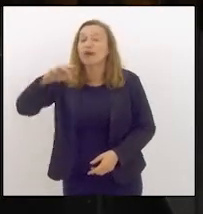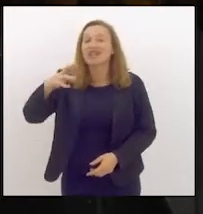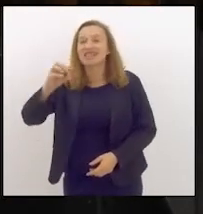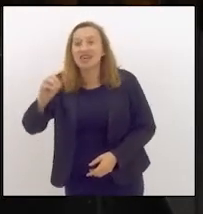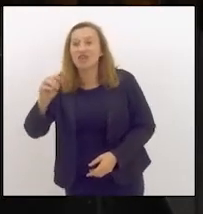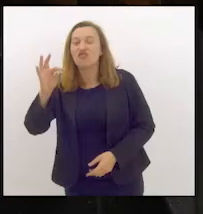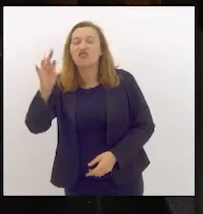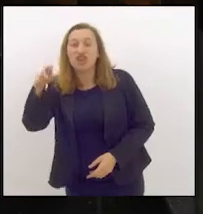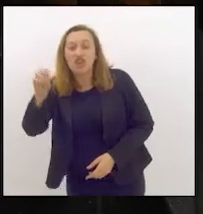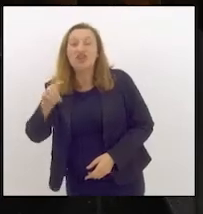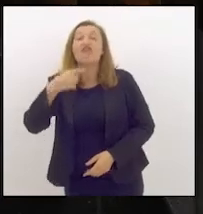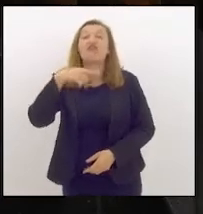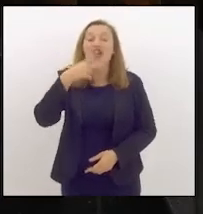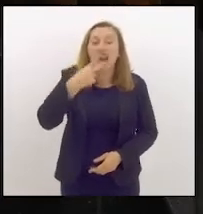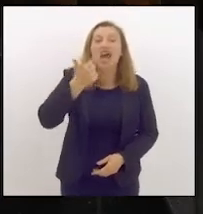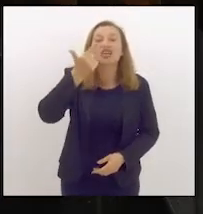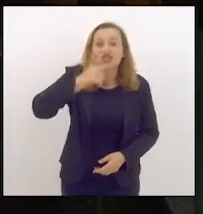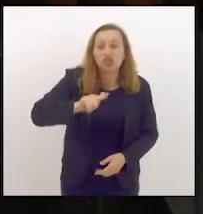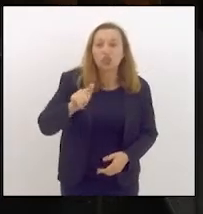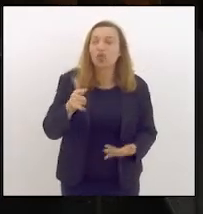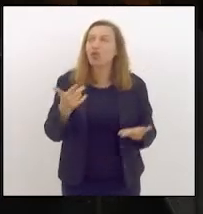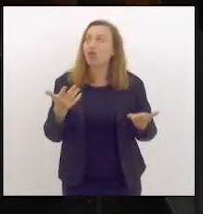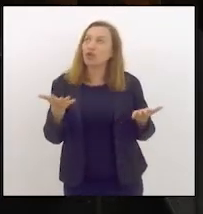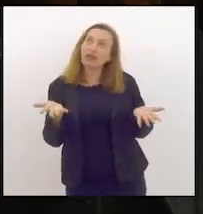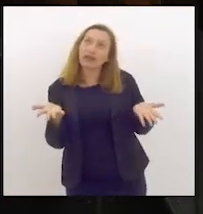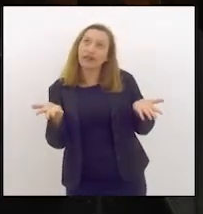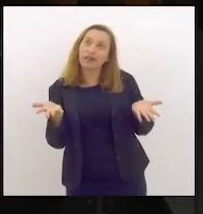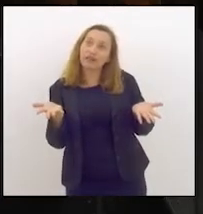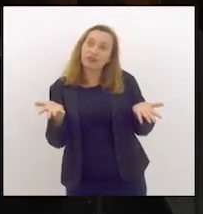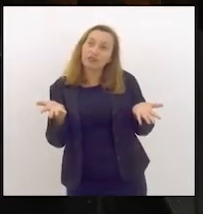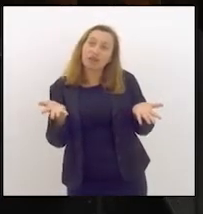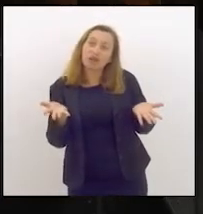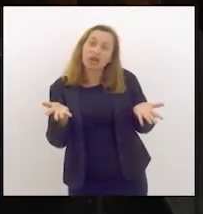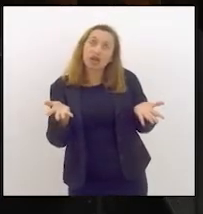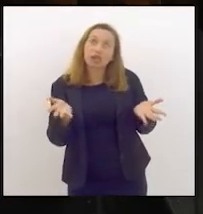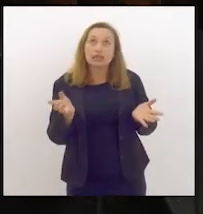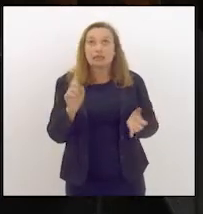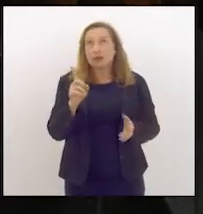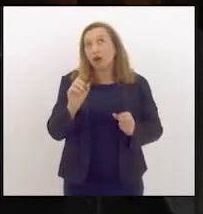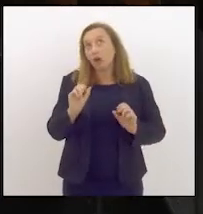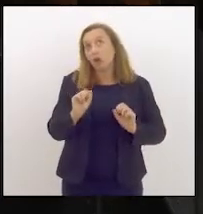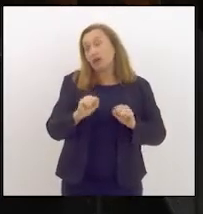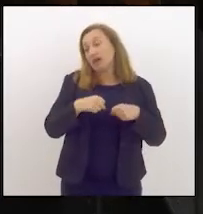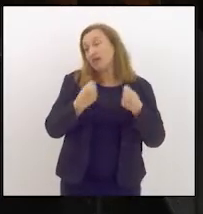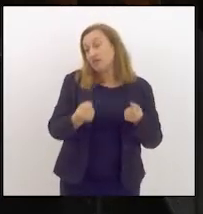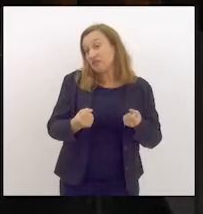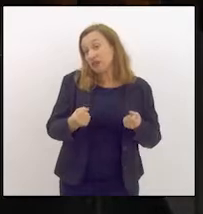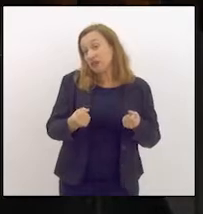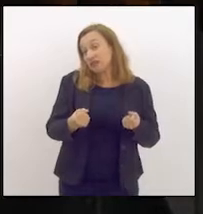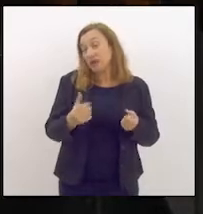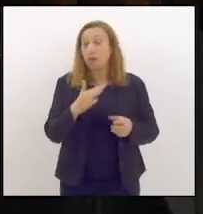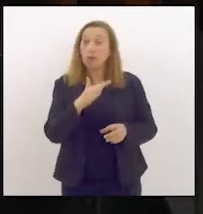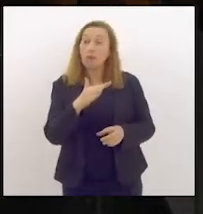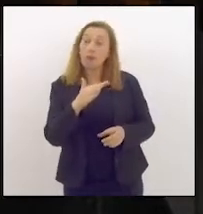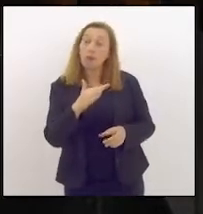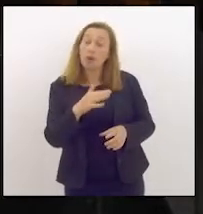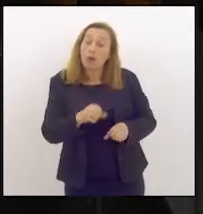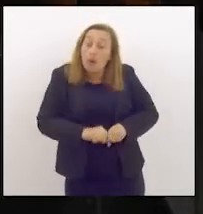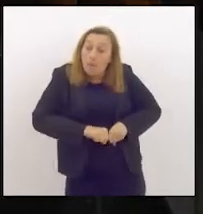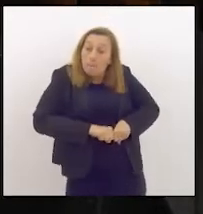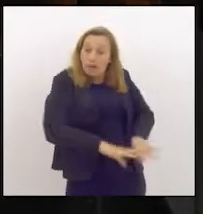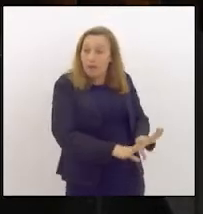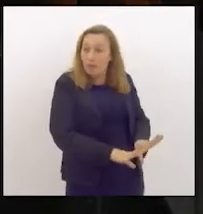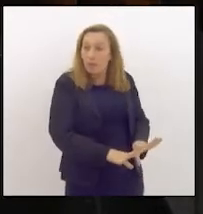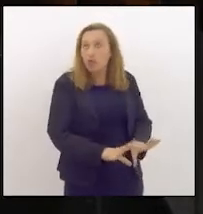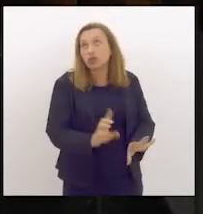público quer dizer que ele não mais defende o assassinato de crianças do ventre que ele